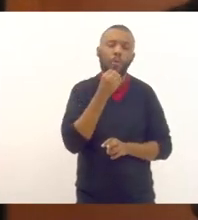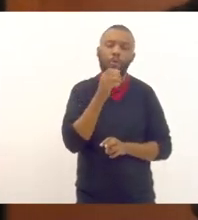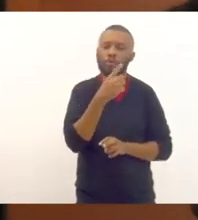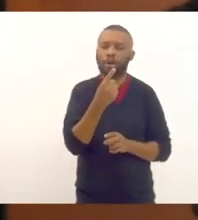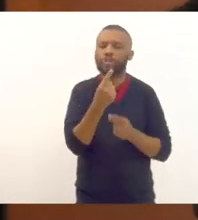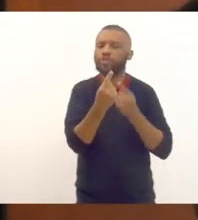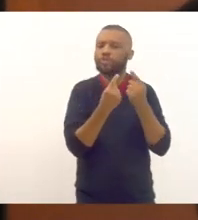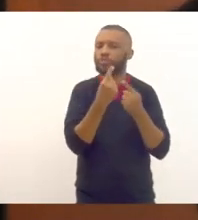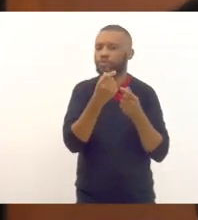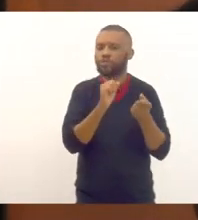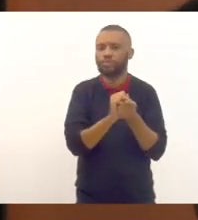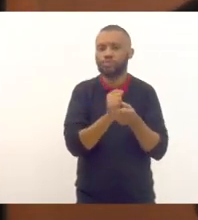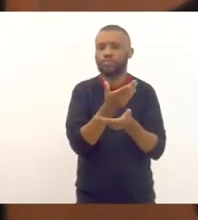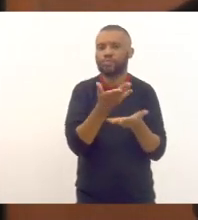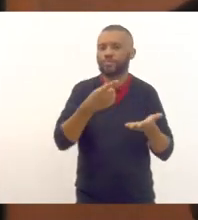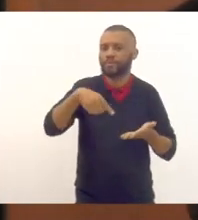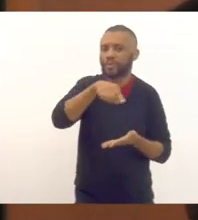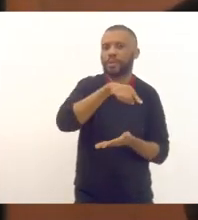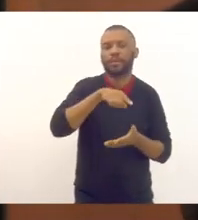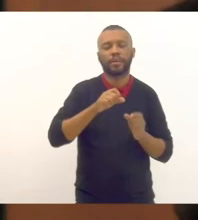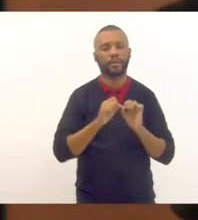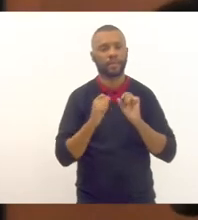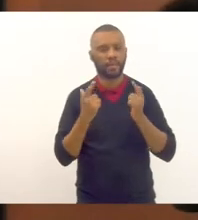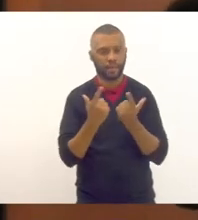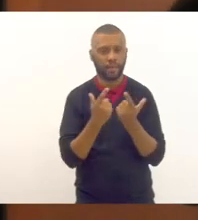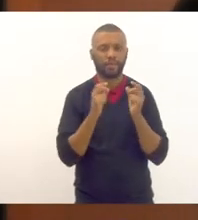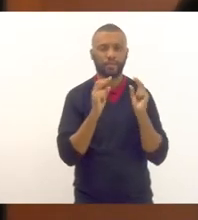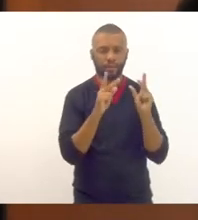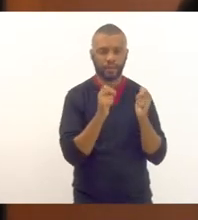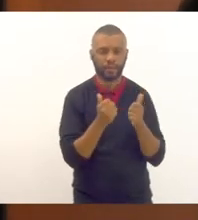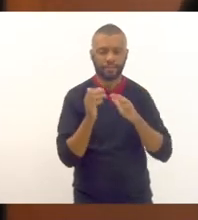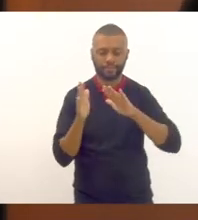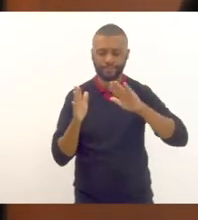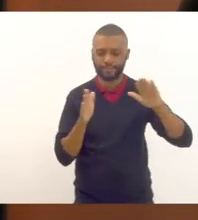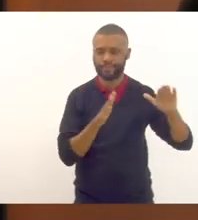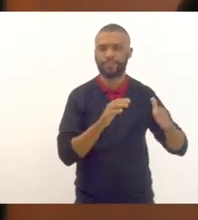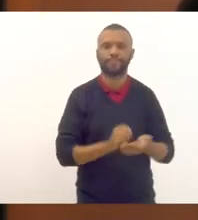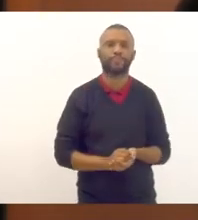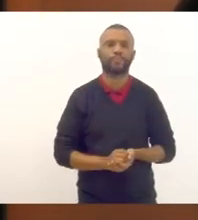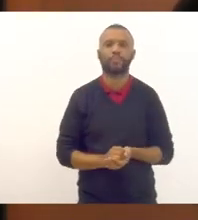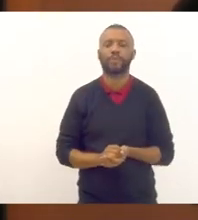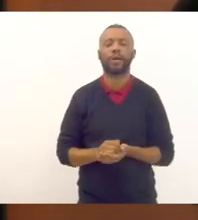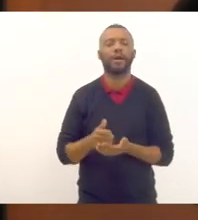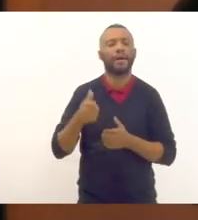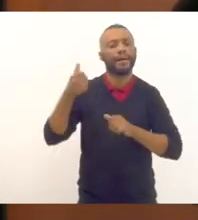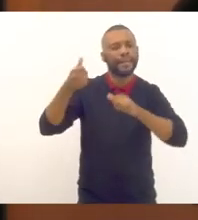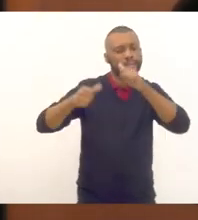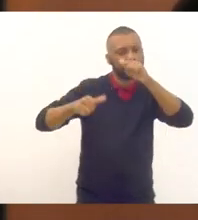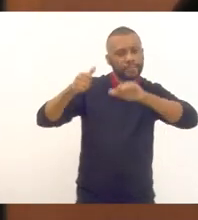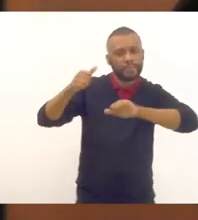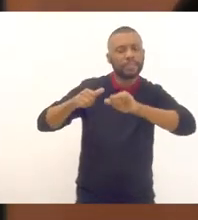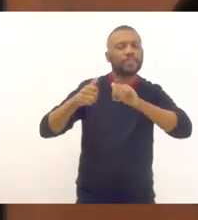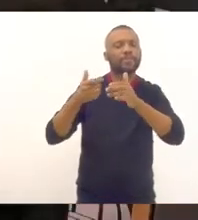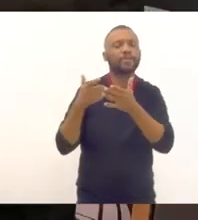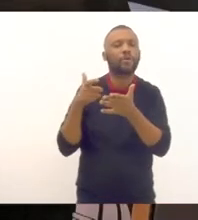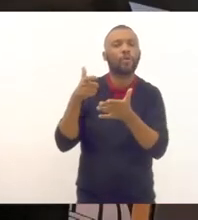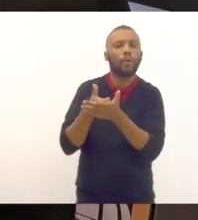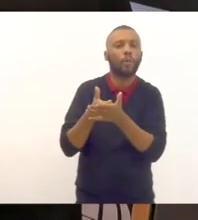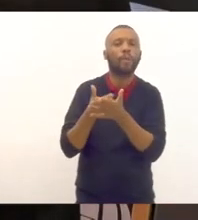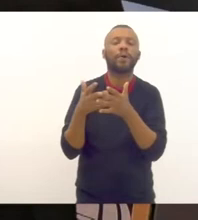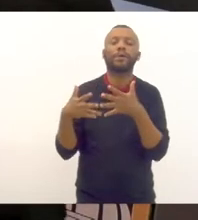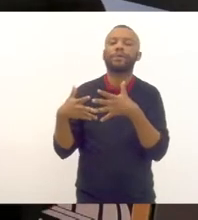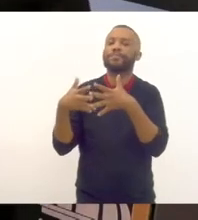ok? Pode passar, Rafinha. Vamos lá. Estimativa de compras perdidas de semi-reboques pelo Estado do Rio de